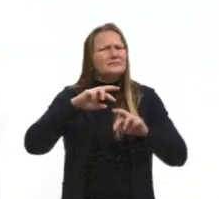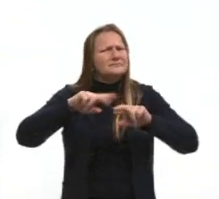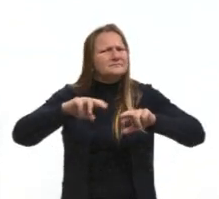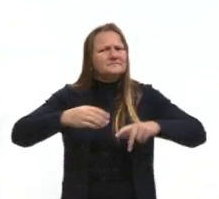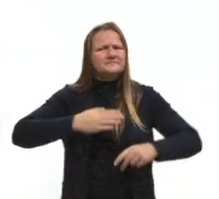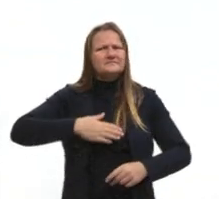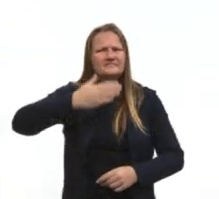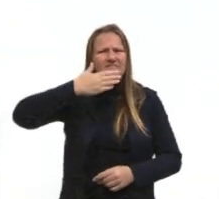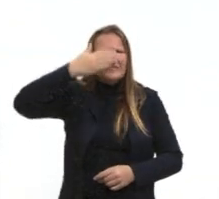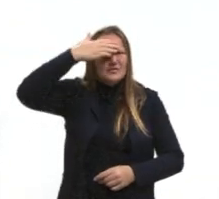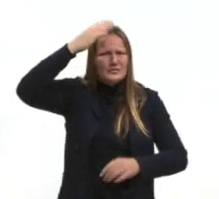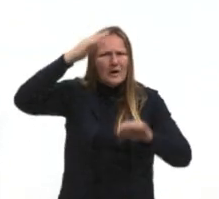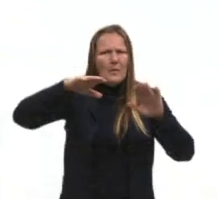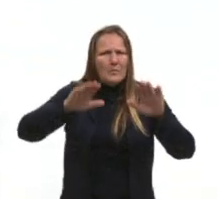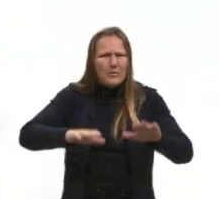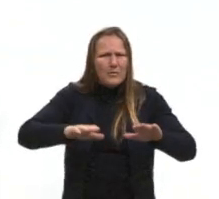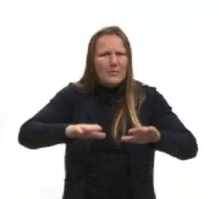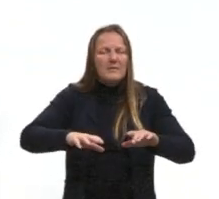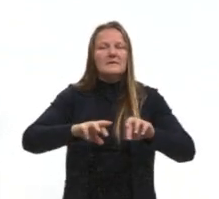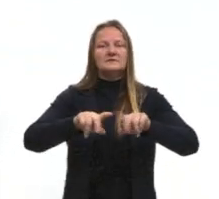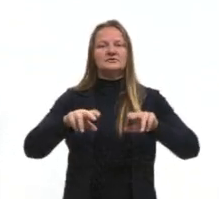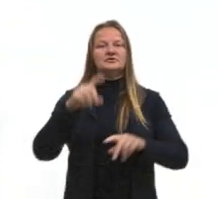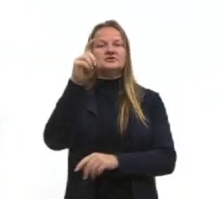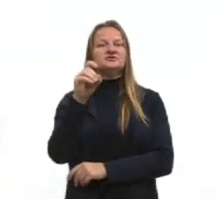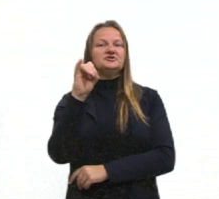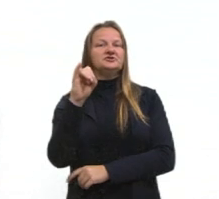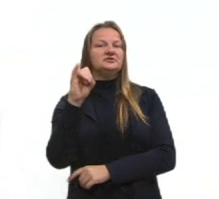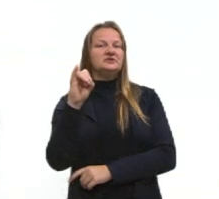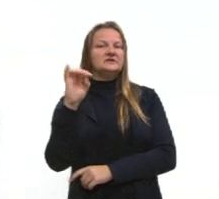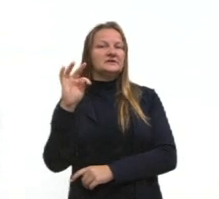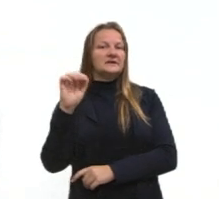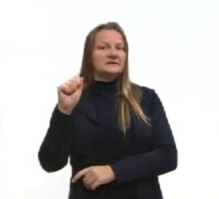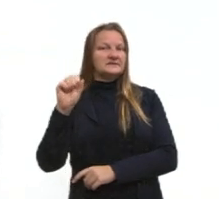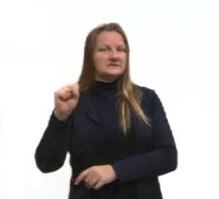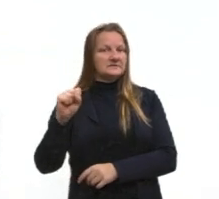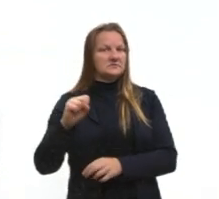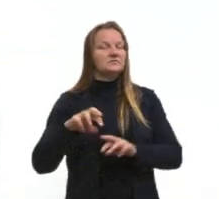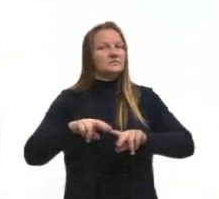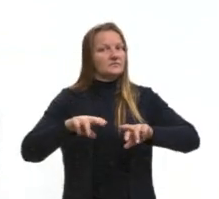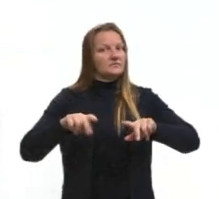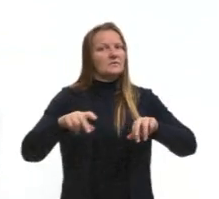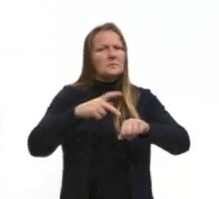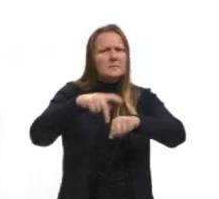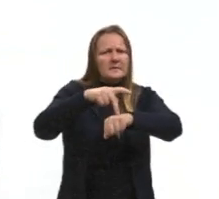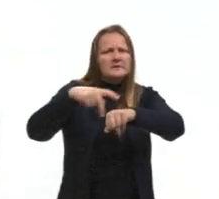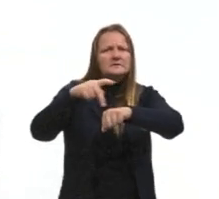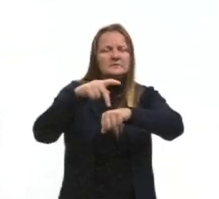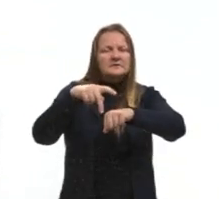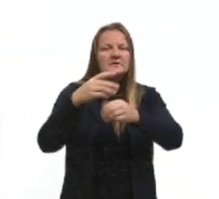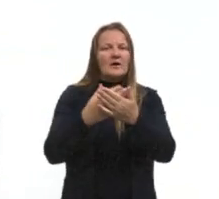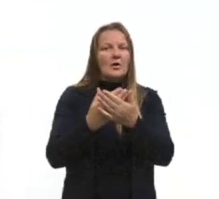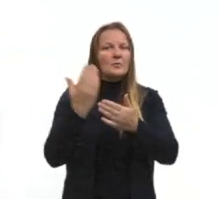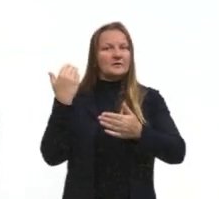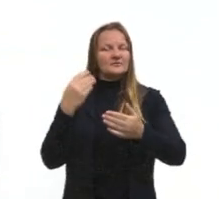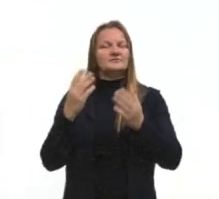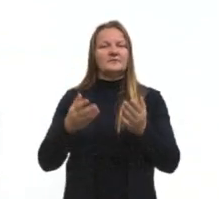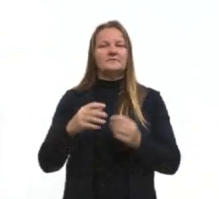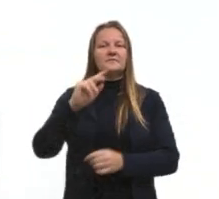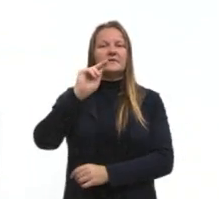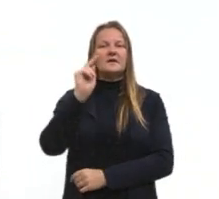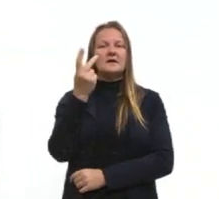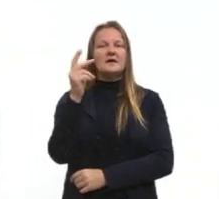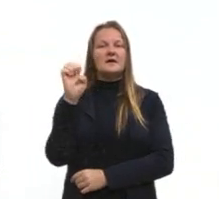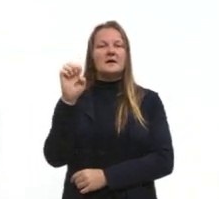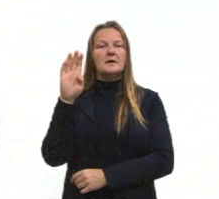descendem dos xiitas a gente já vai ver que que é esse essa questão dos xiitas Aliás a gente já viu em aulas anteriores Hebreus que